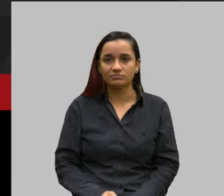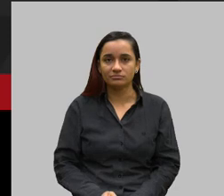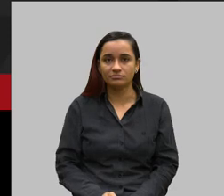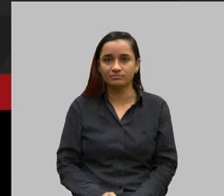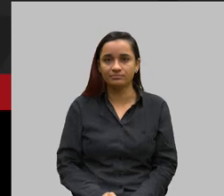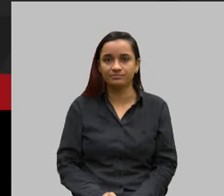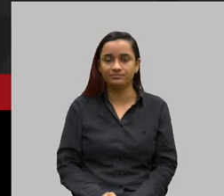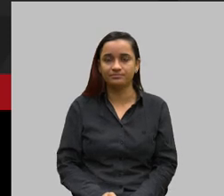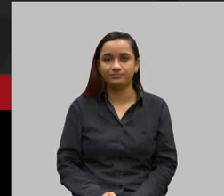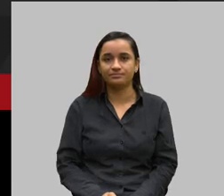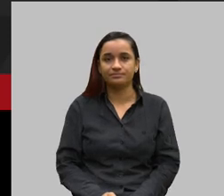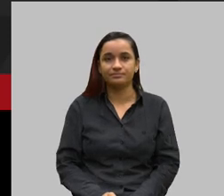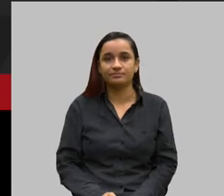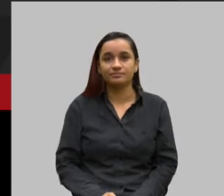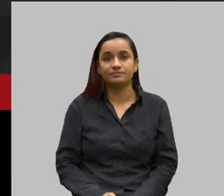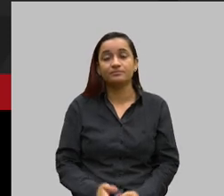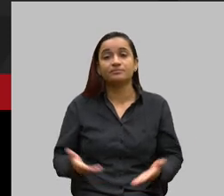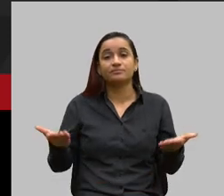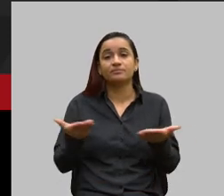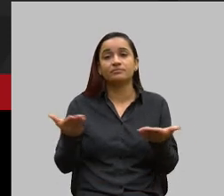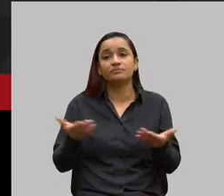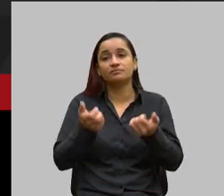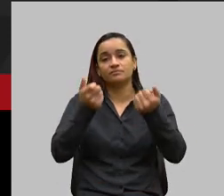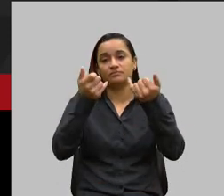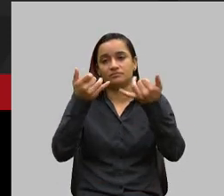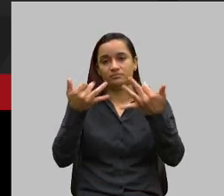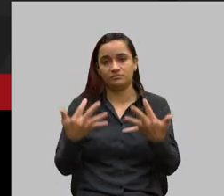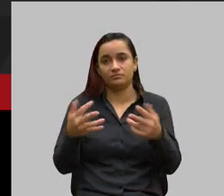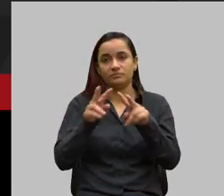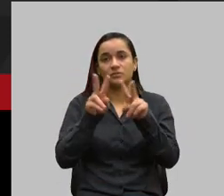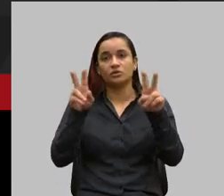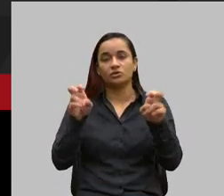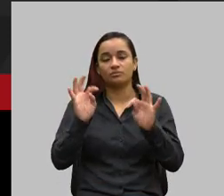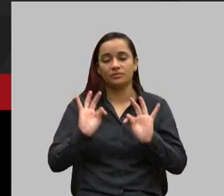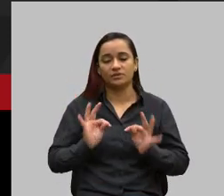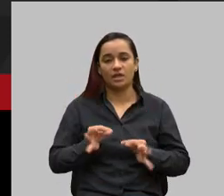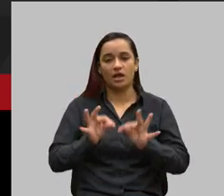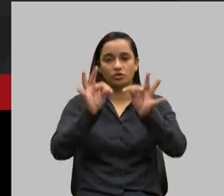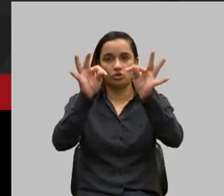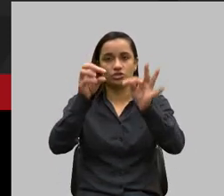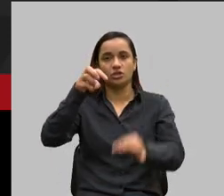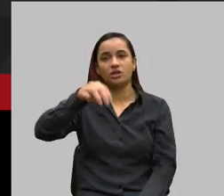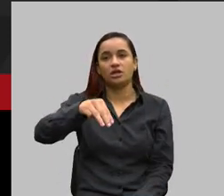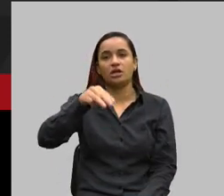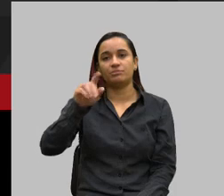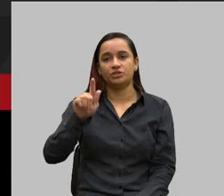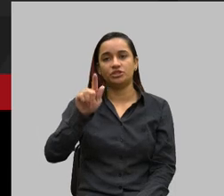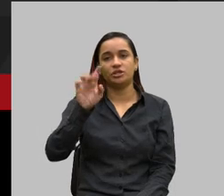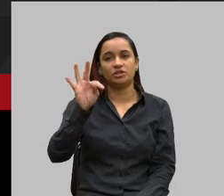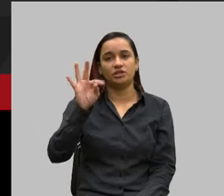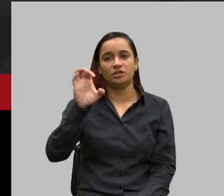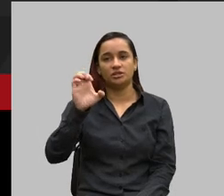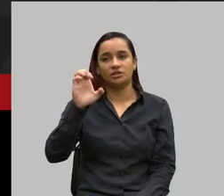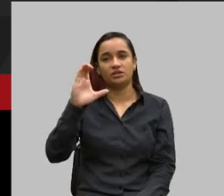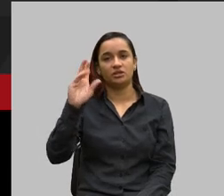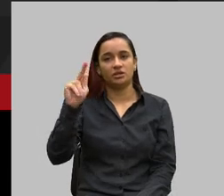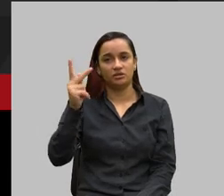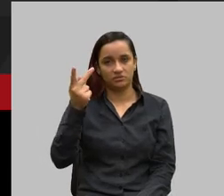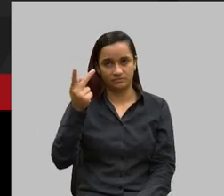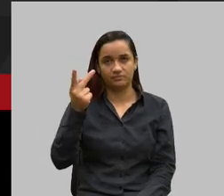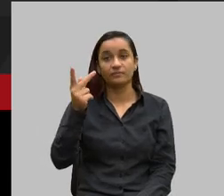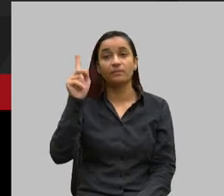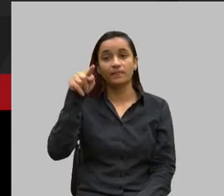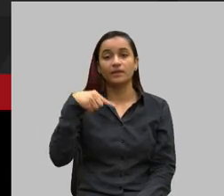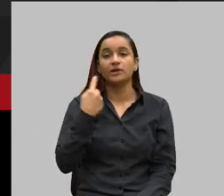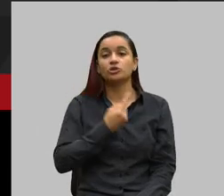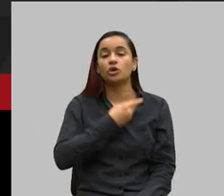usando falo agora da tecnologia mgtec que é o nosso programa de